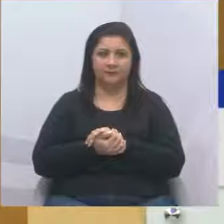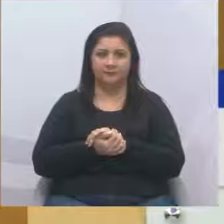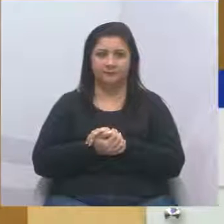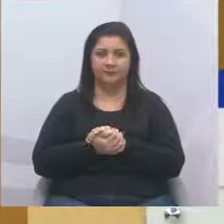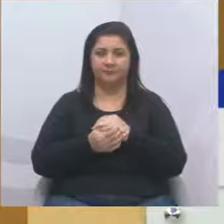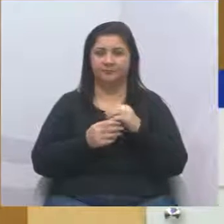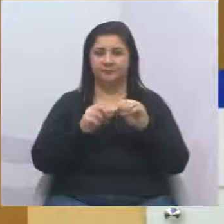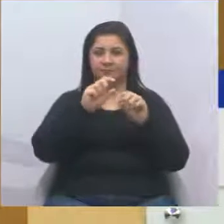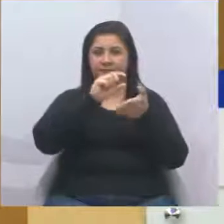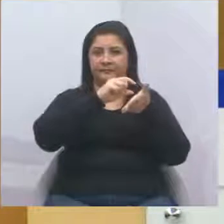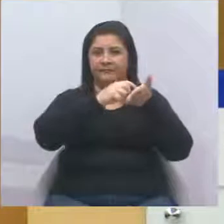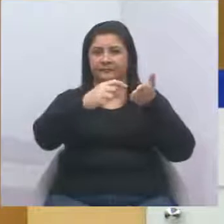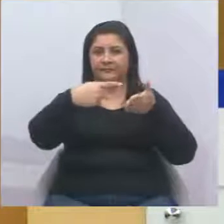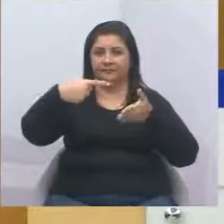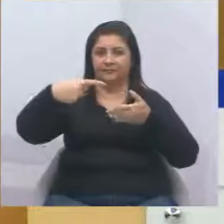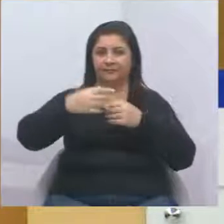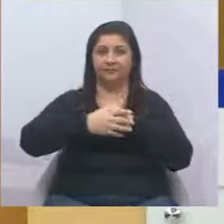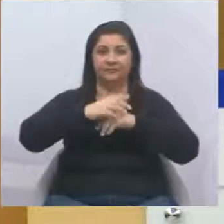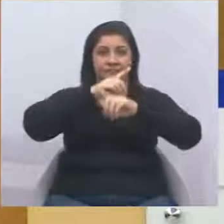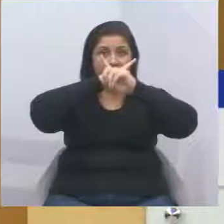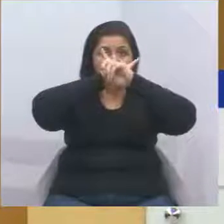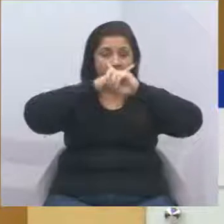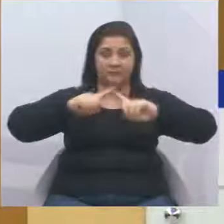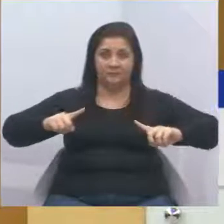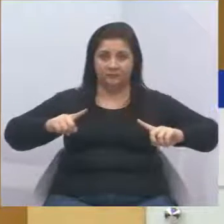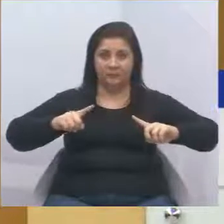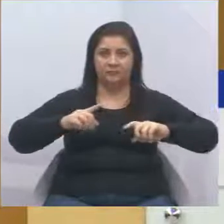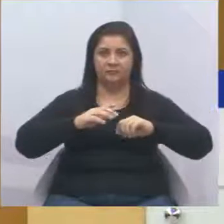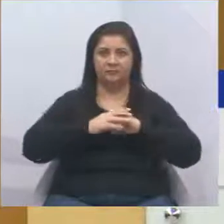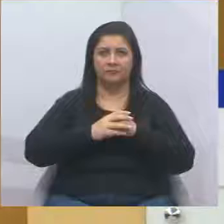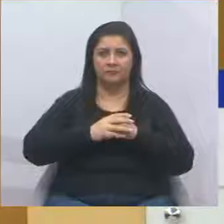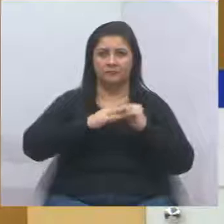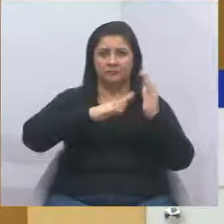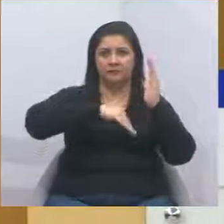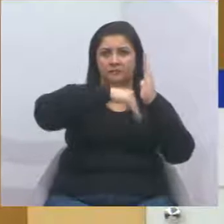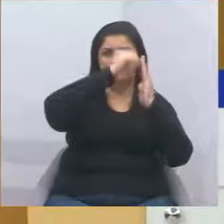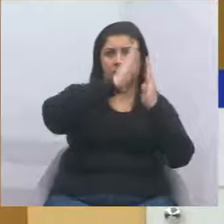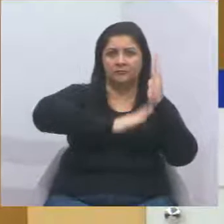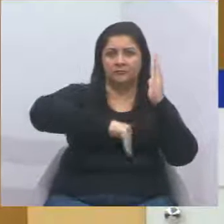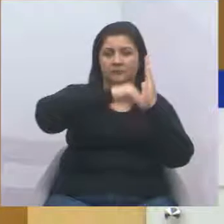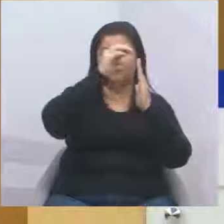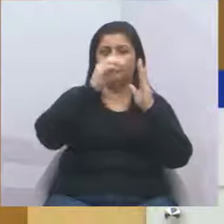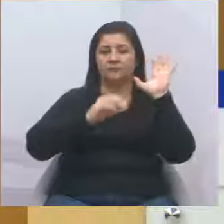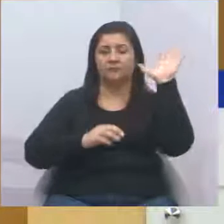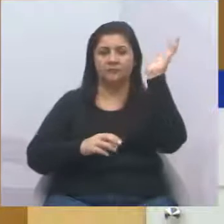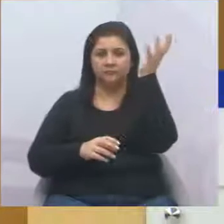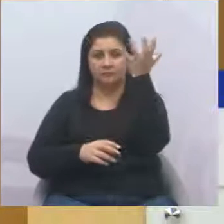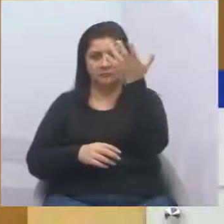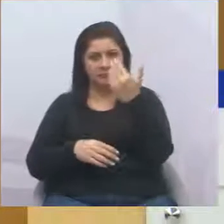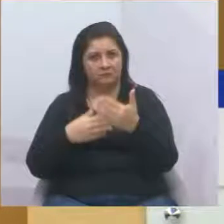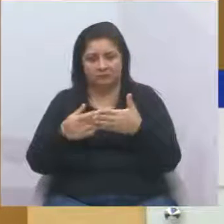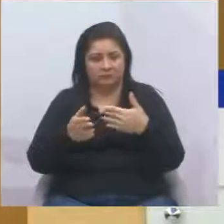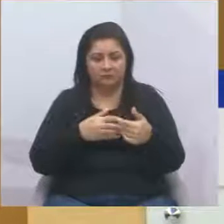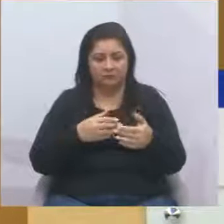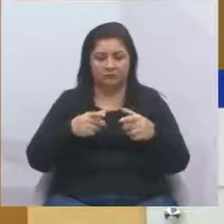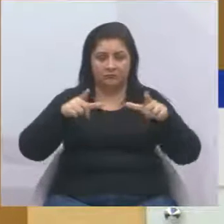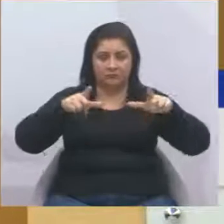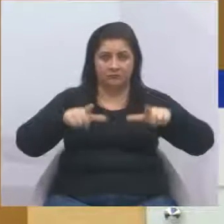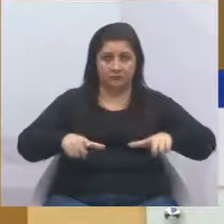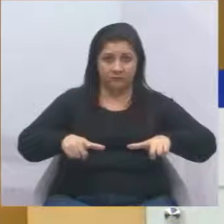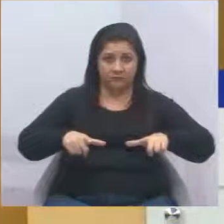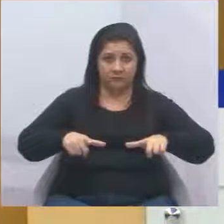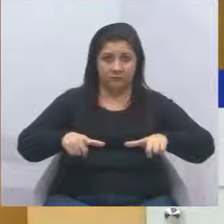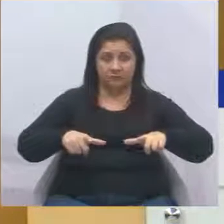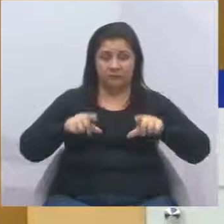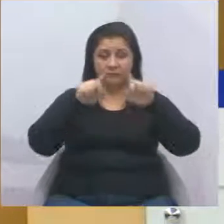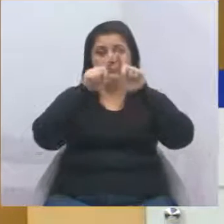1º. Fica proibida a caiação e a pintura de árvores de qualquer espécie em espaço público e privado